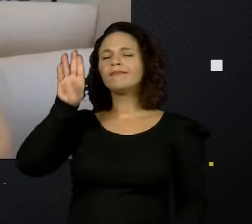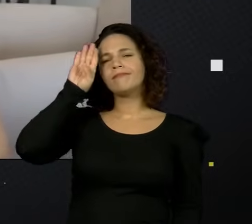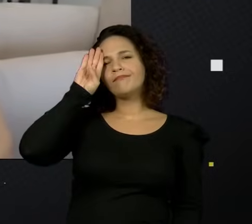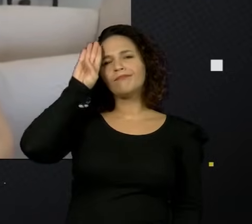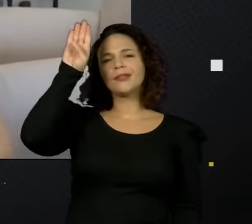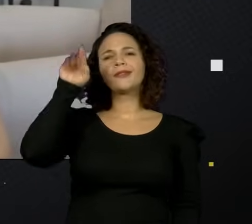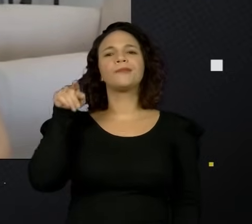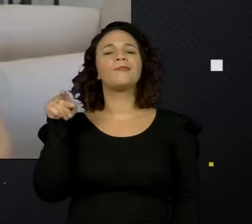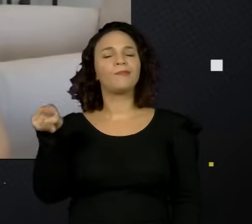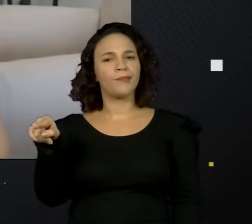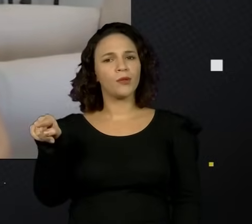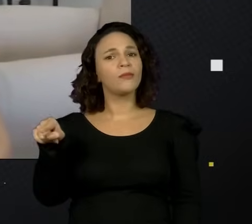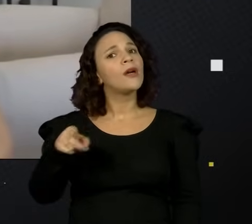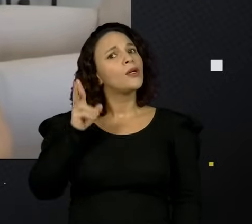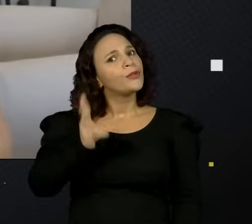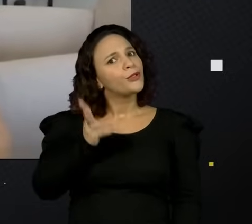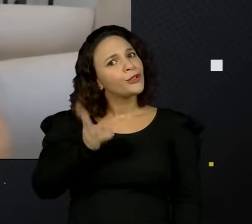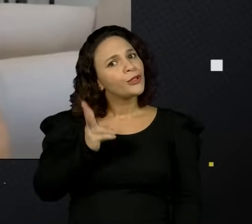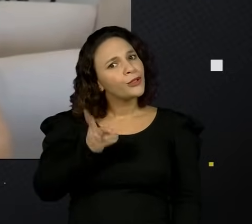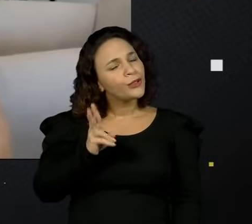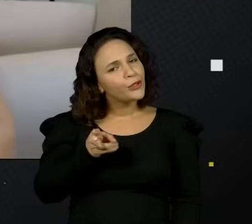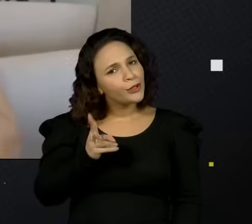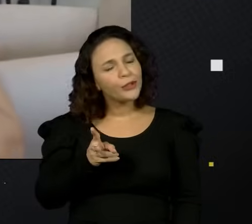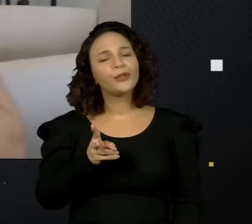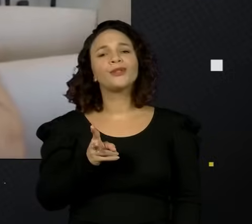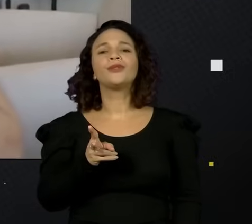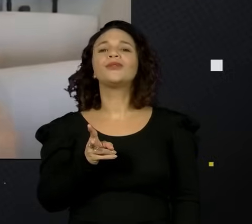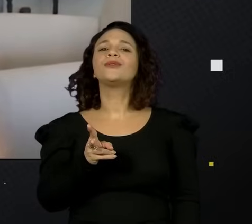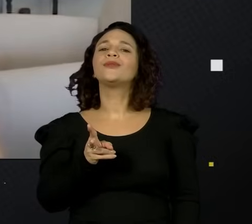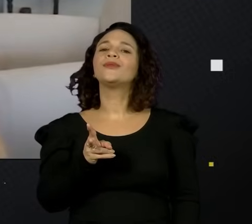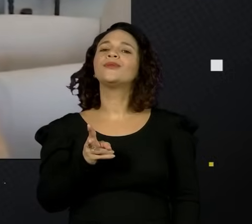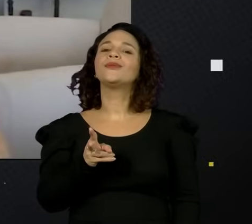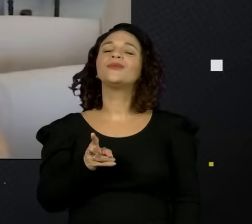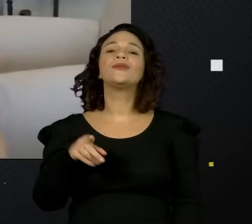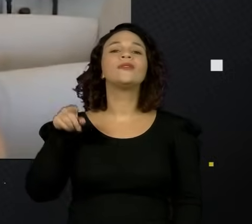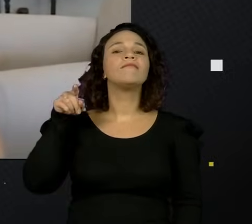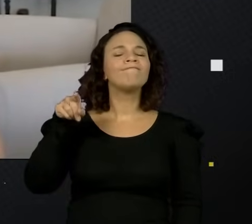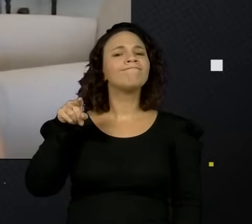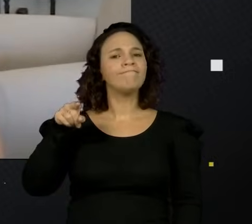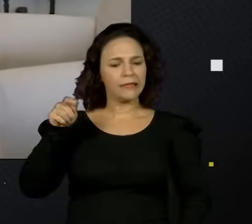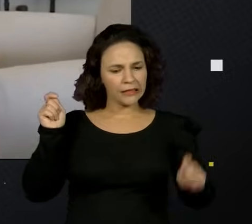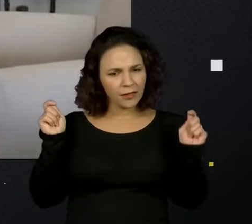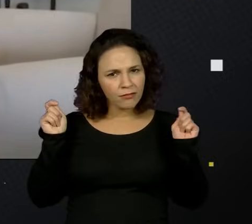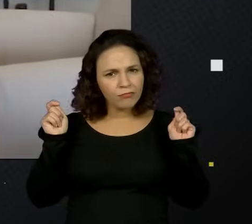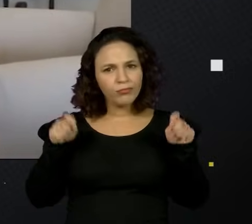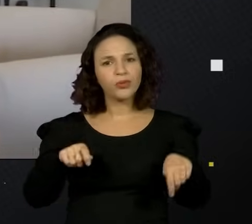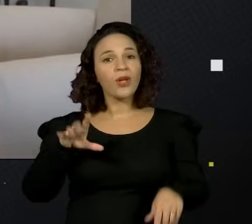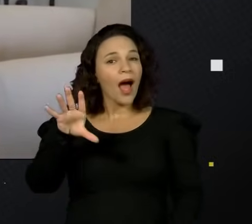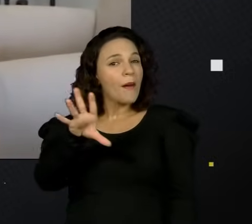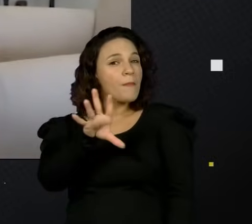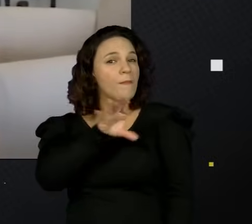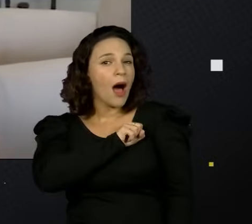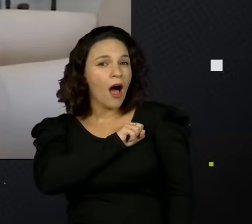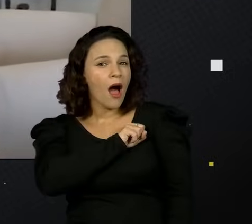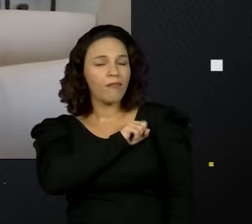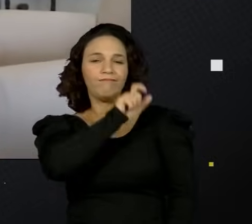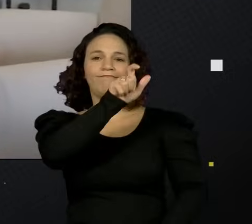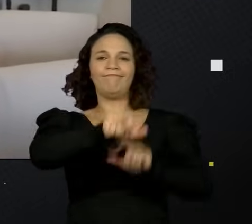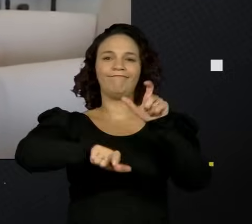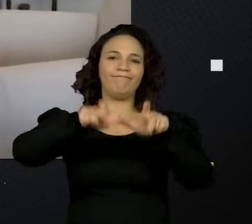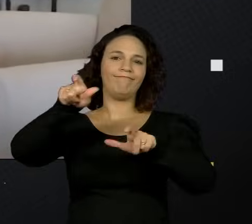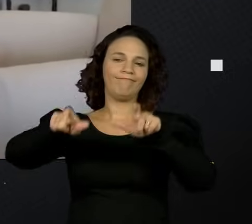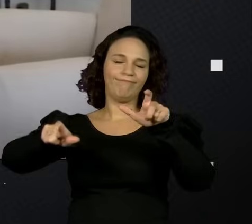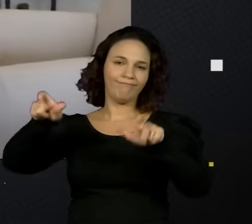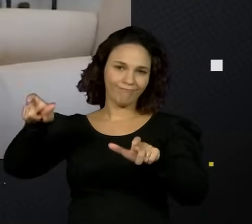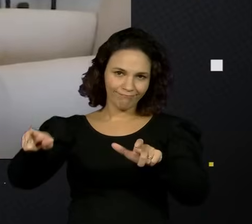principalmente, nunca perca essa sua enorme capacidade de amar intensamente.